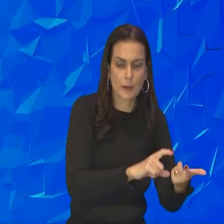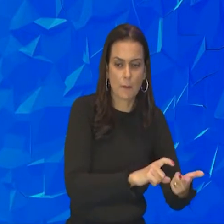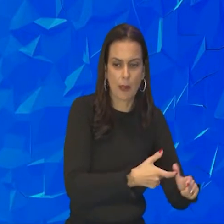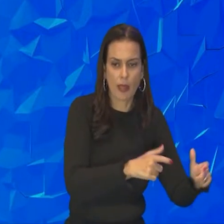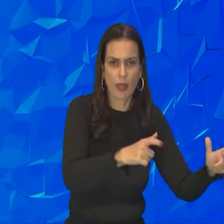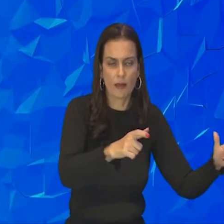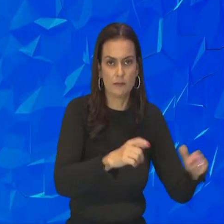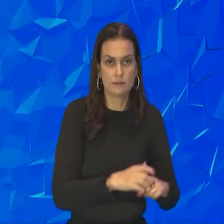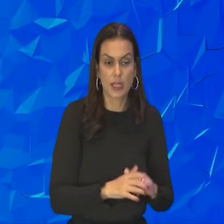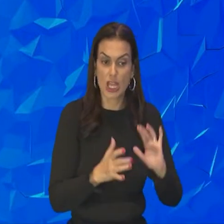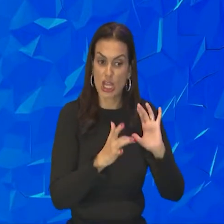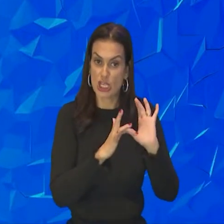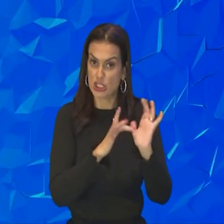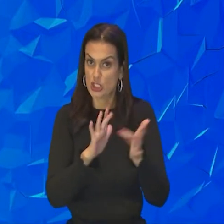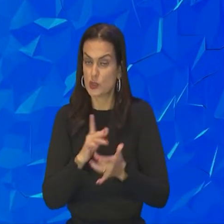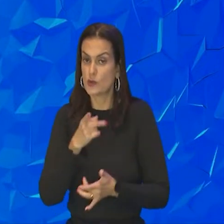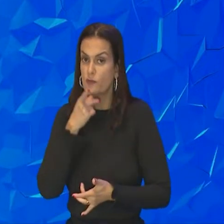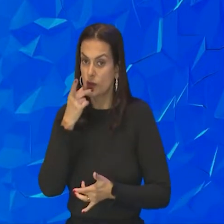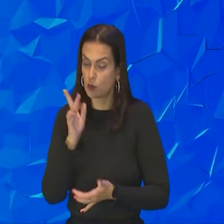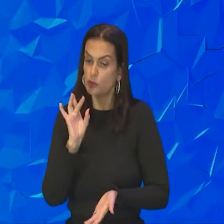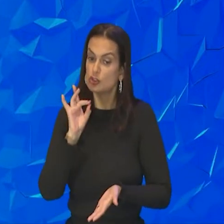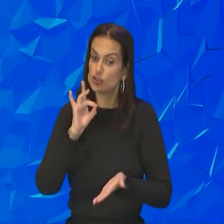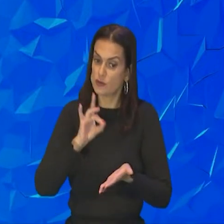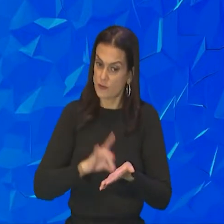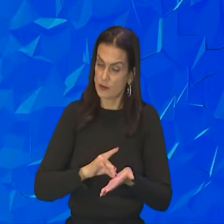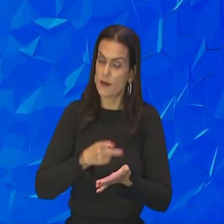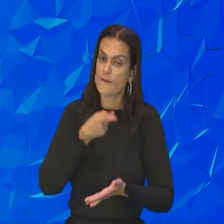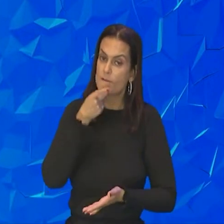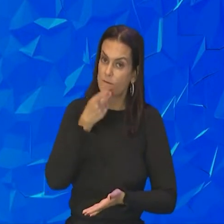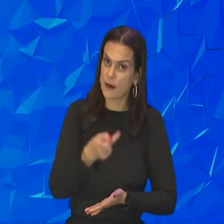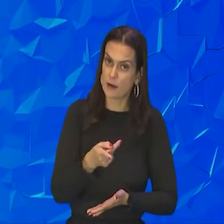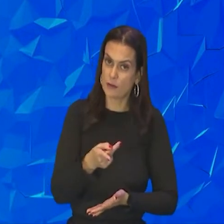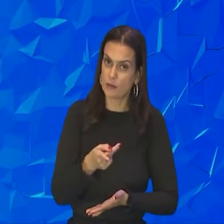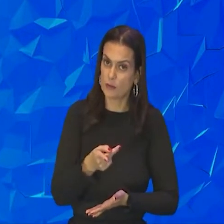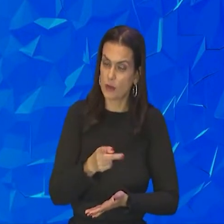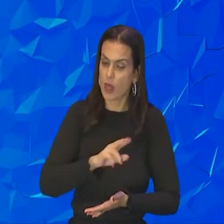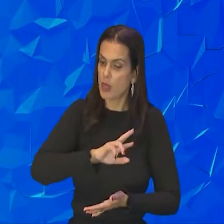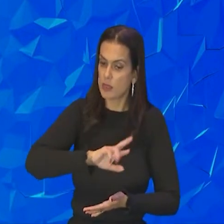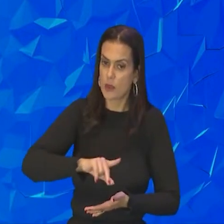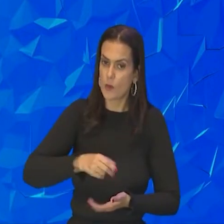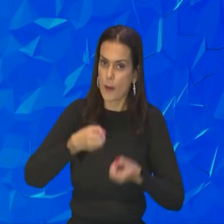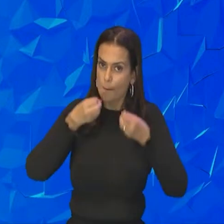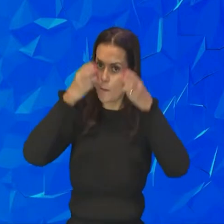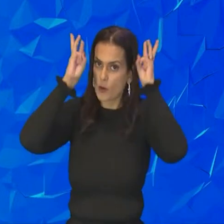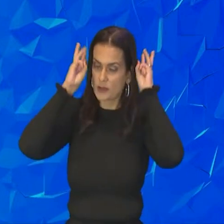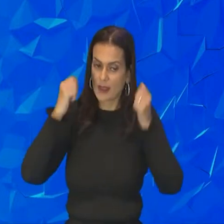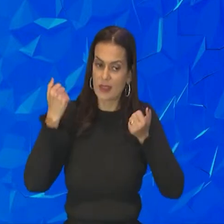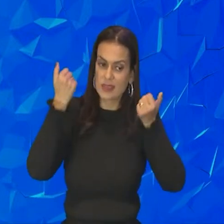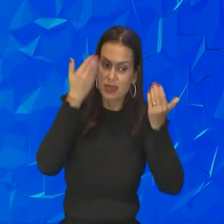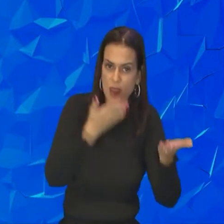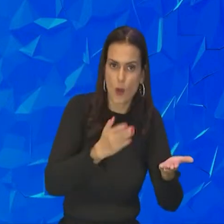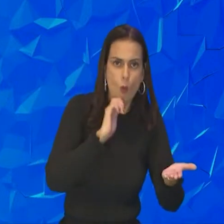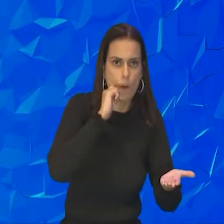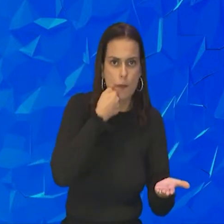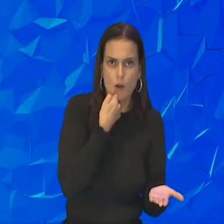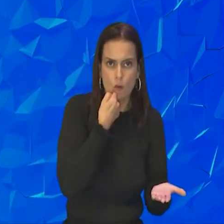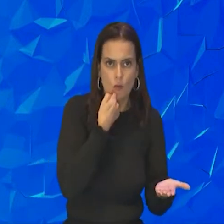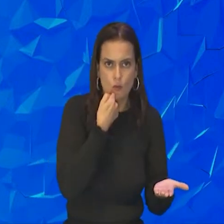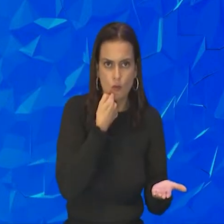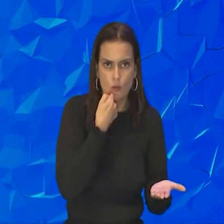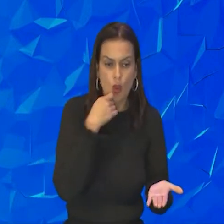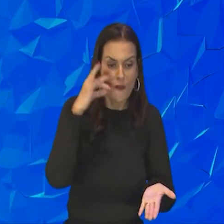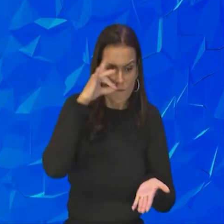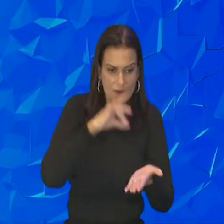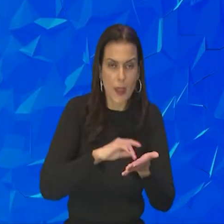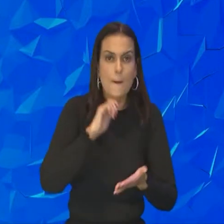Replicou-lhes Jesus, em verdade vos digo, não foi Moisés quem vos deu o pão do céu. O verdadeiro pão